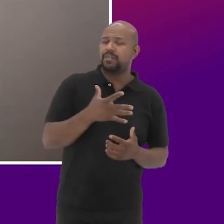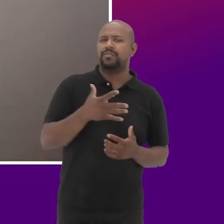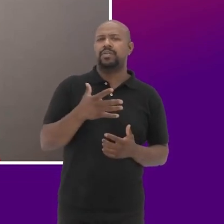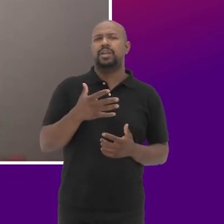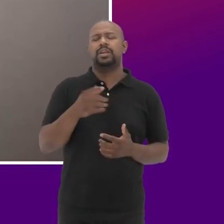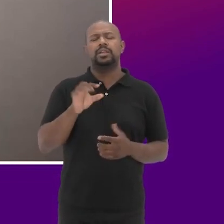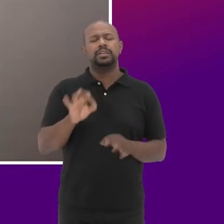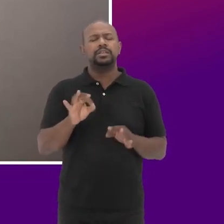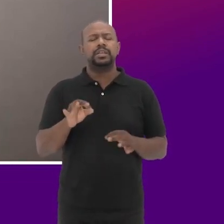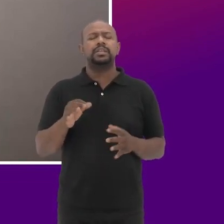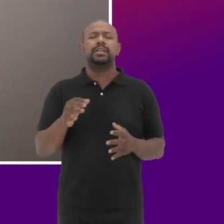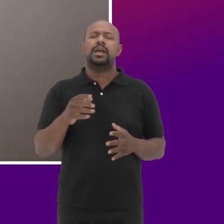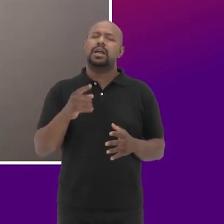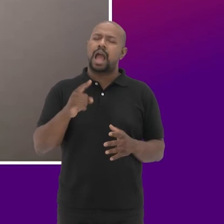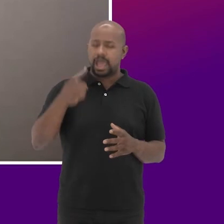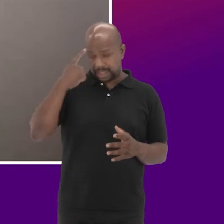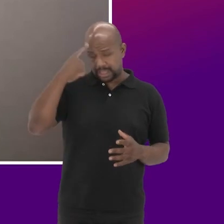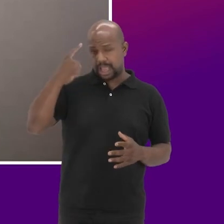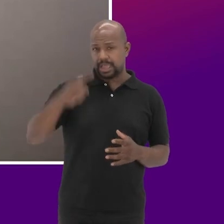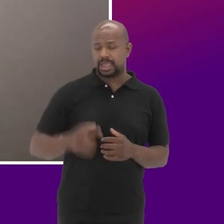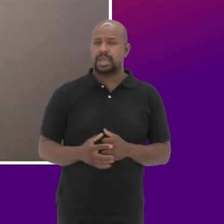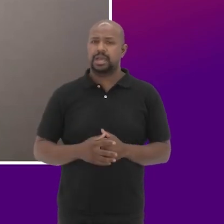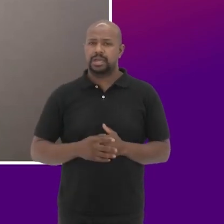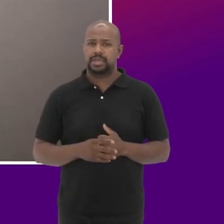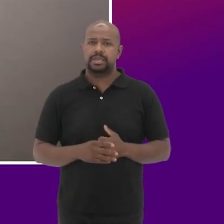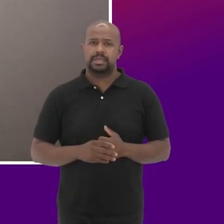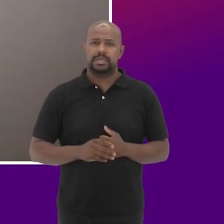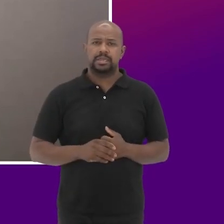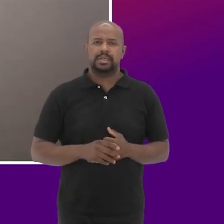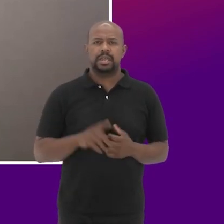nova, então continuar assim. A ideia